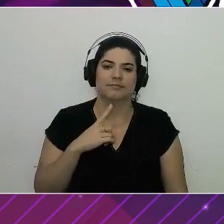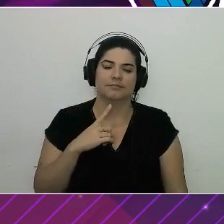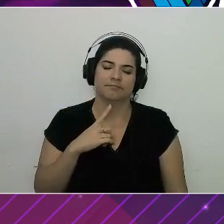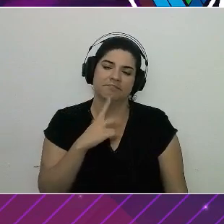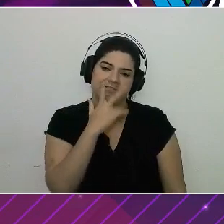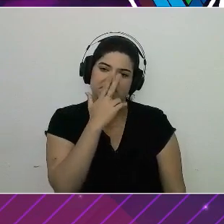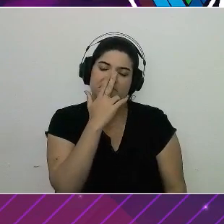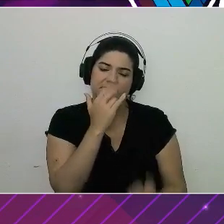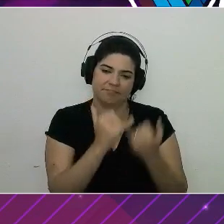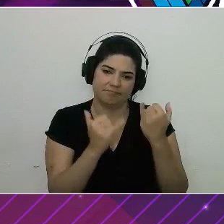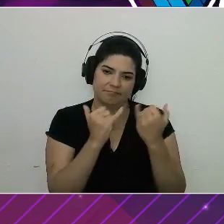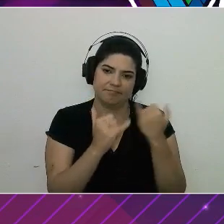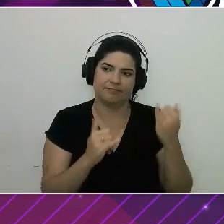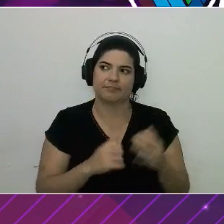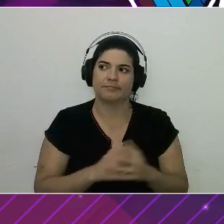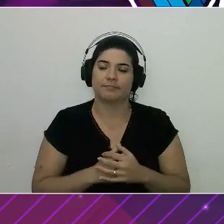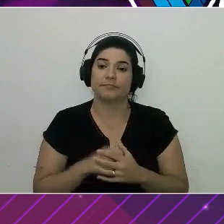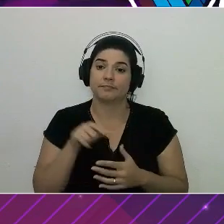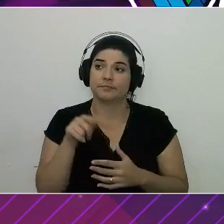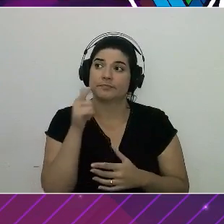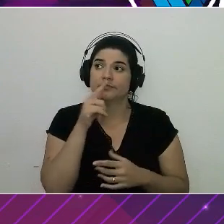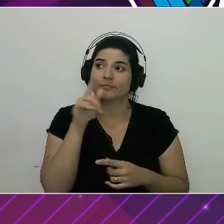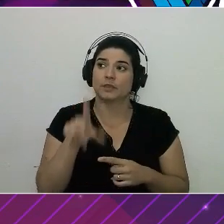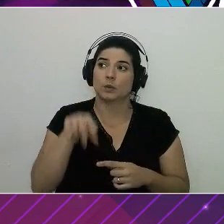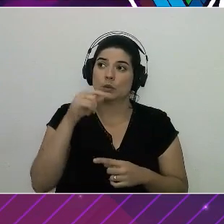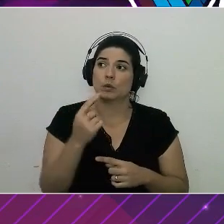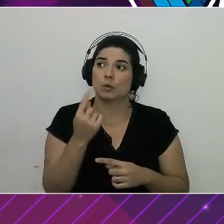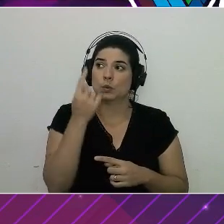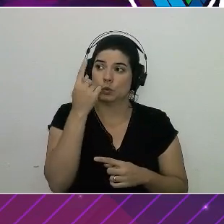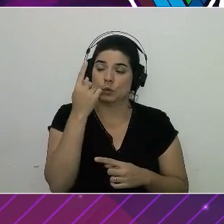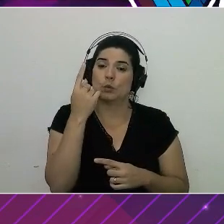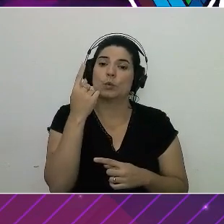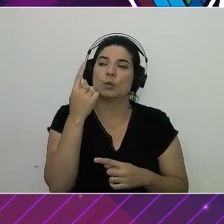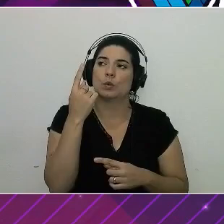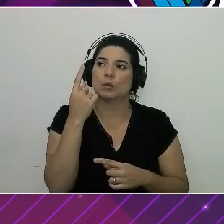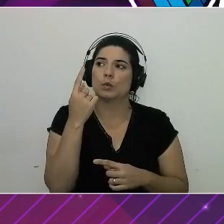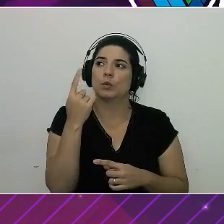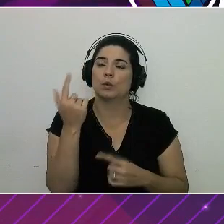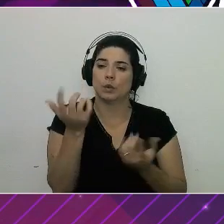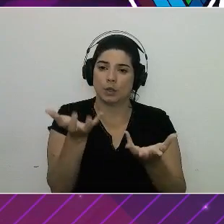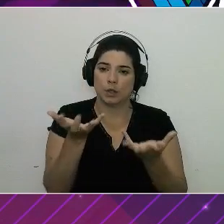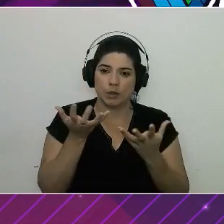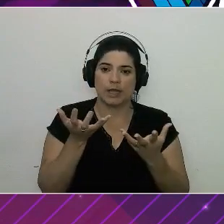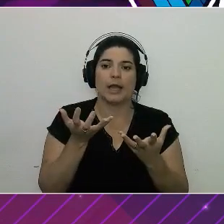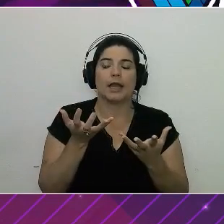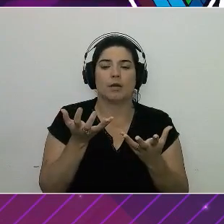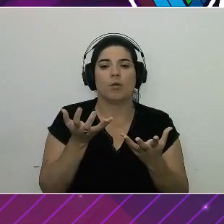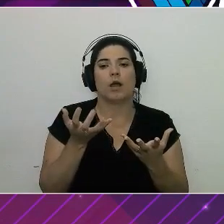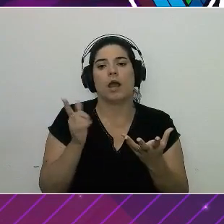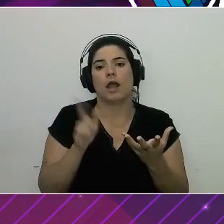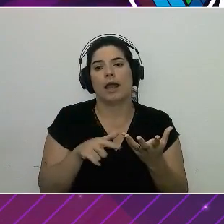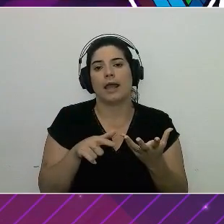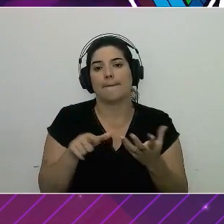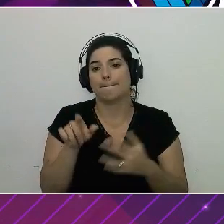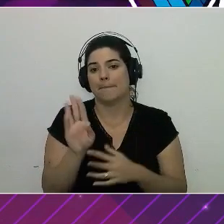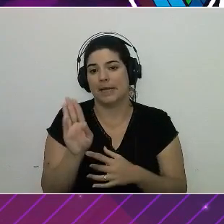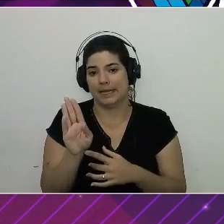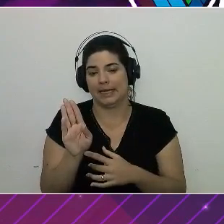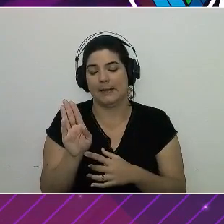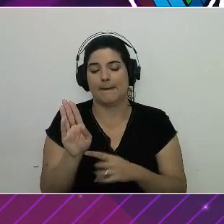que para você selecionar um span, você fala, eu quero um span, e o name dele é B. Então, você vai selecionar ambos B1 e